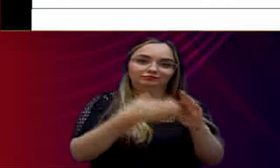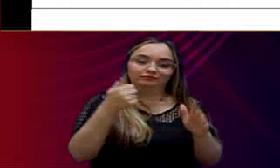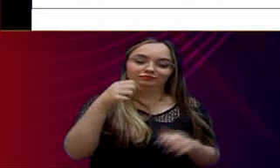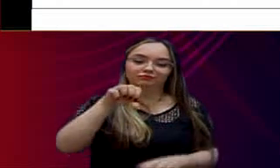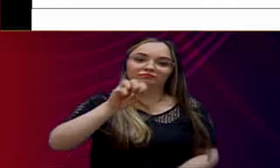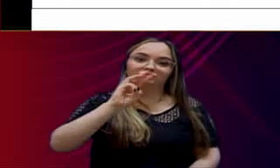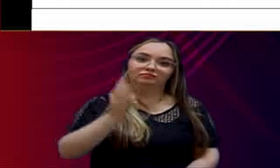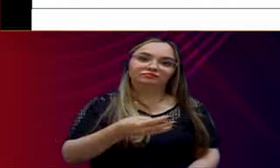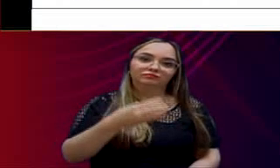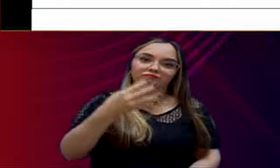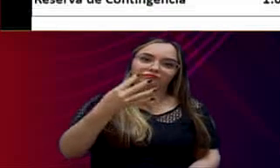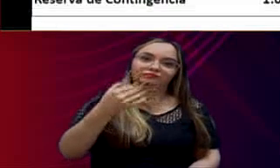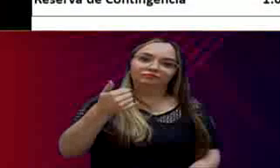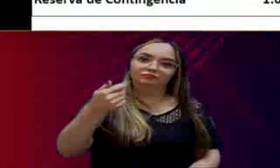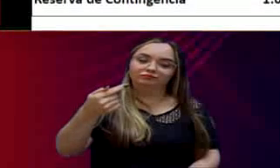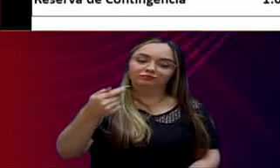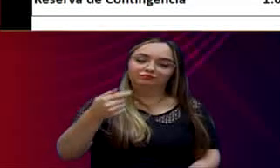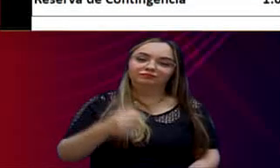e 417